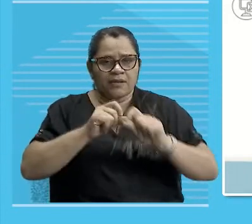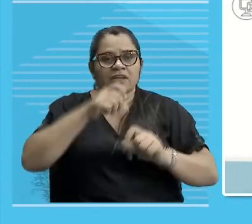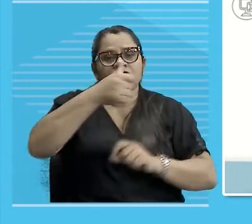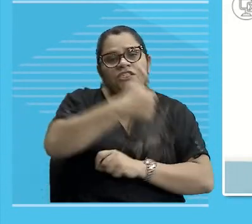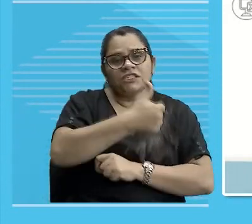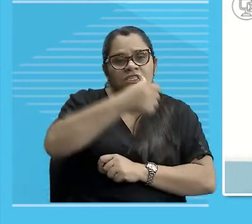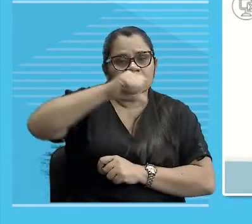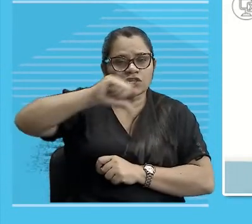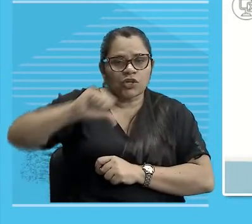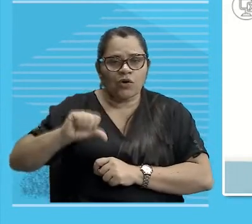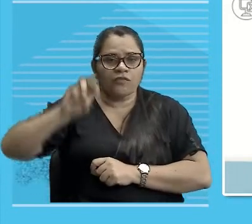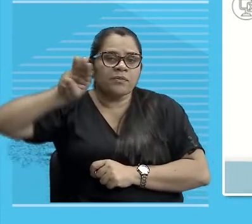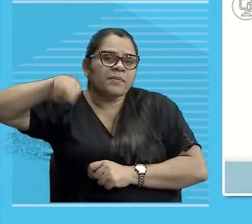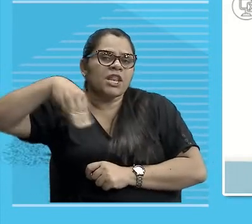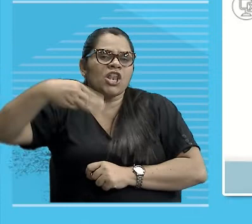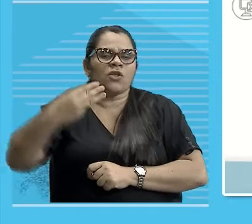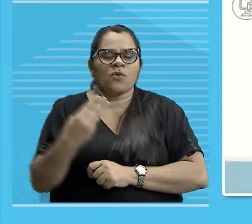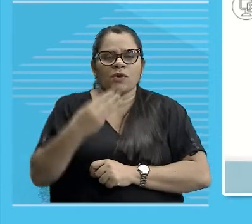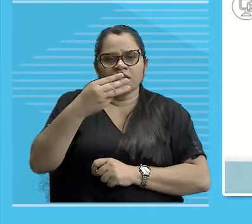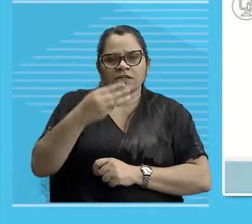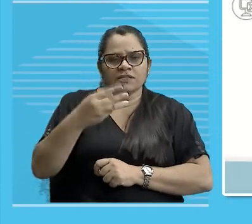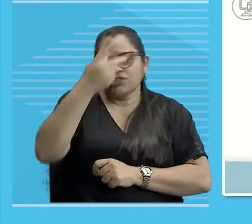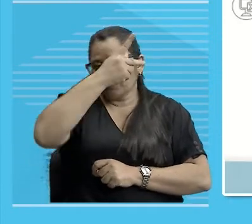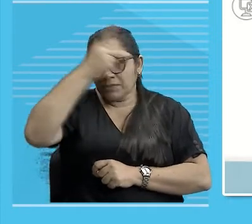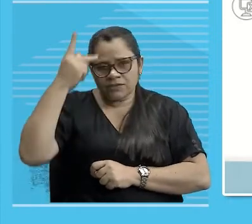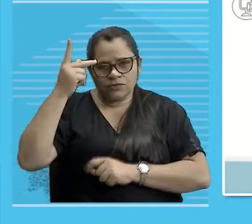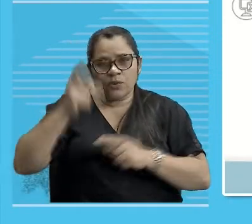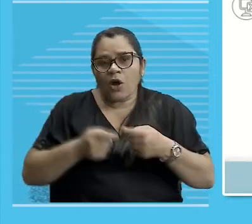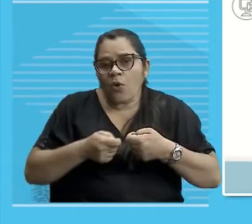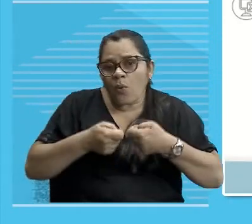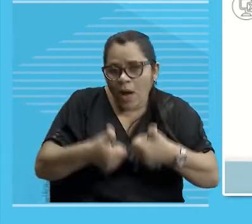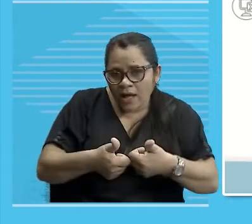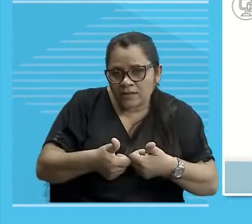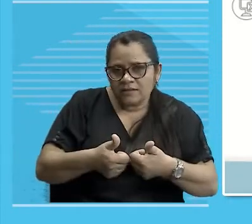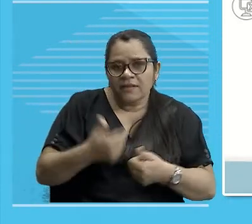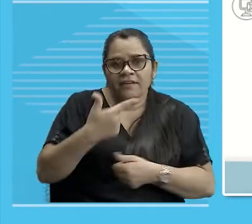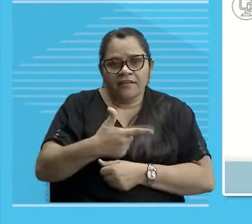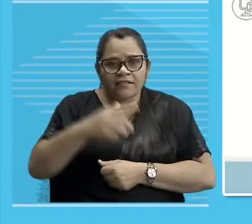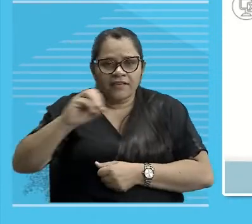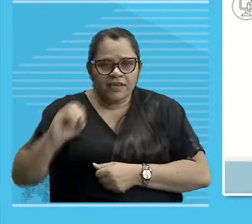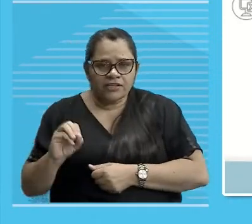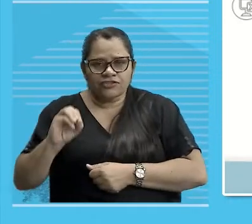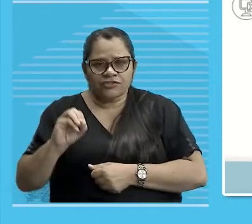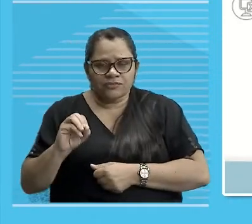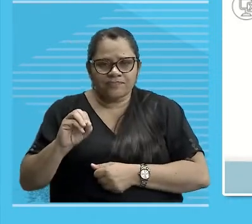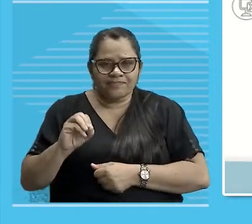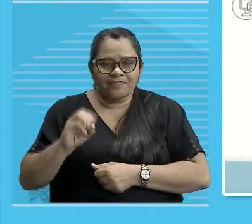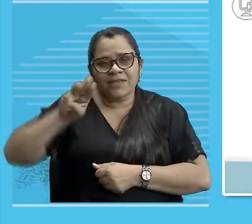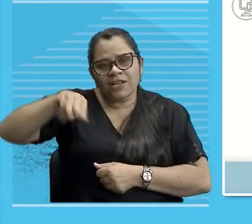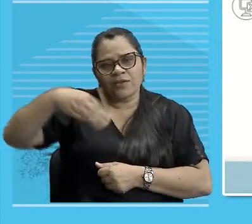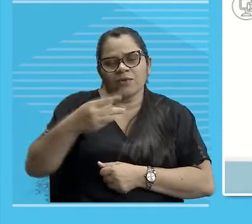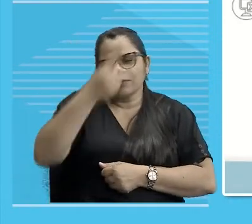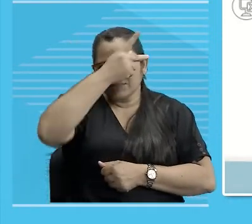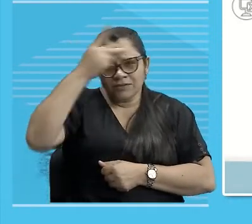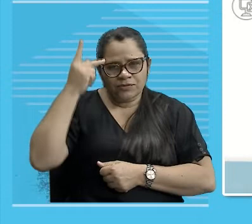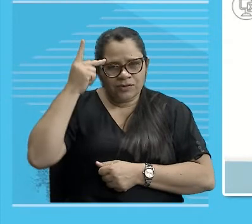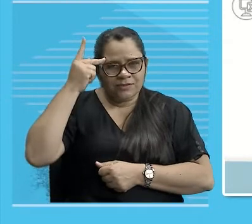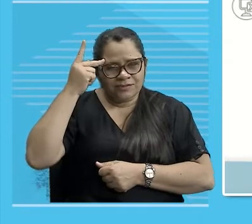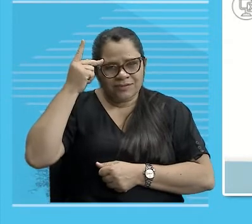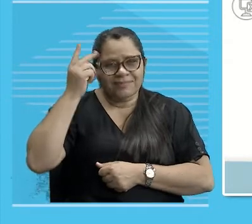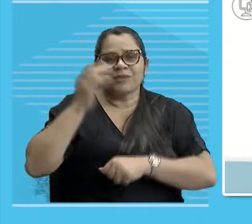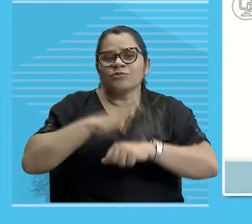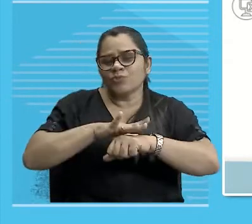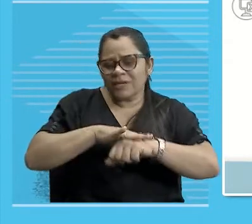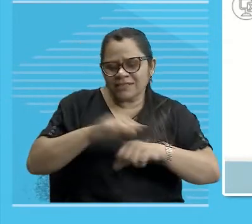19 milhões, quase 20 milhões de brasileiros sofrem de ansiedade todos os